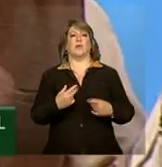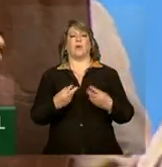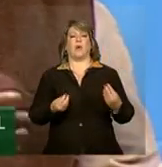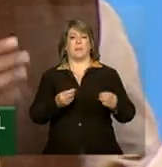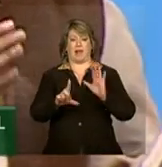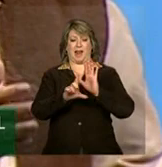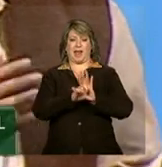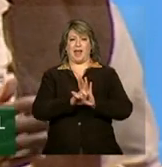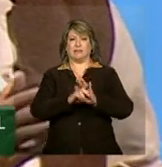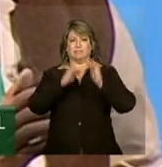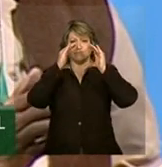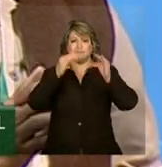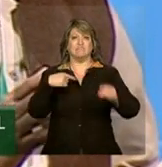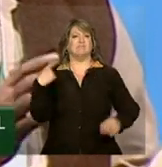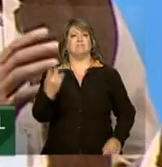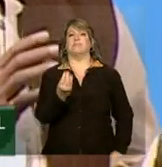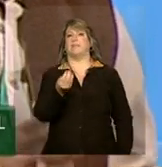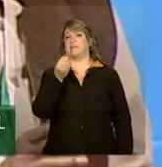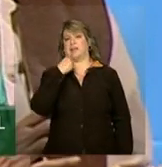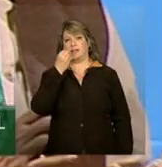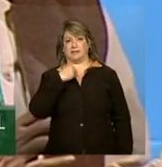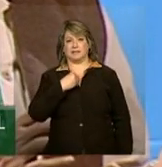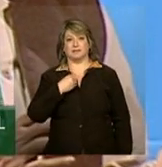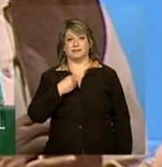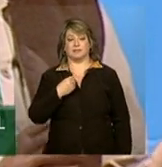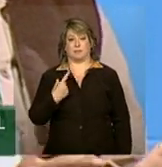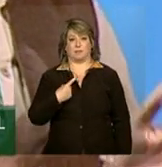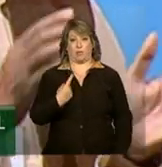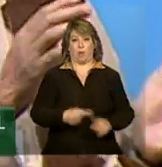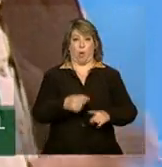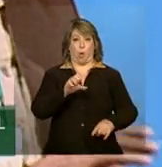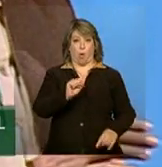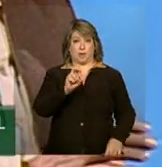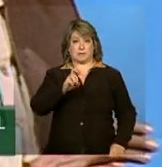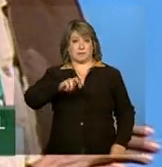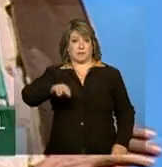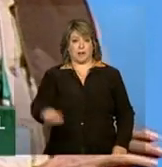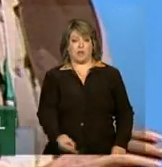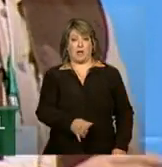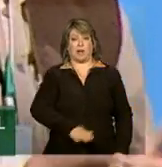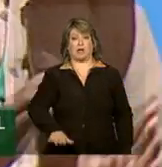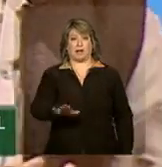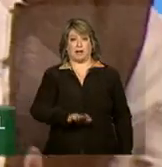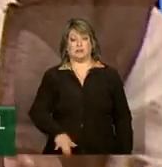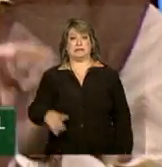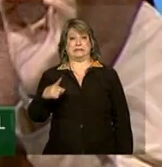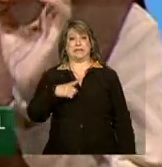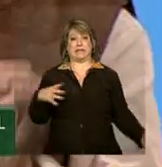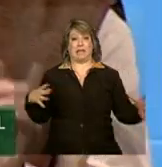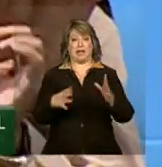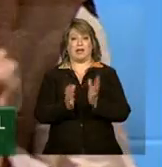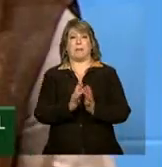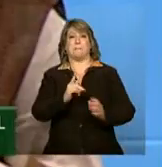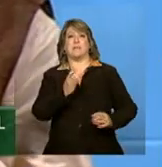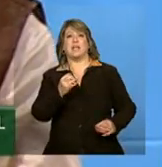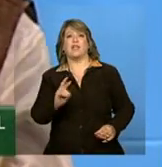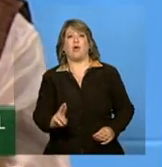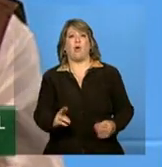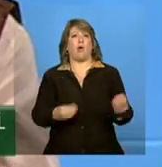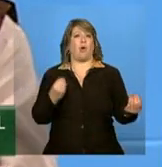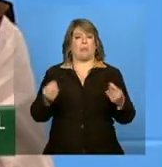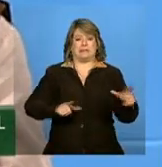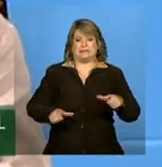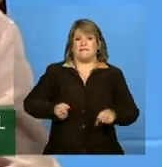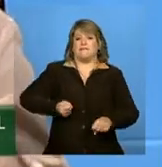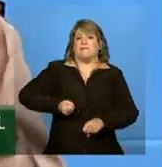dessas leis. O fato de 85 milhões de crianças estarem engajadas nas piores formas de trabalho